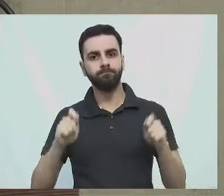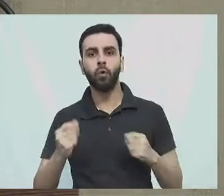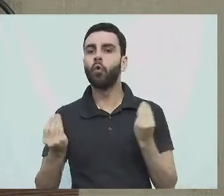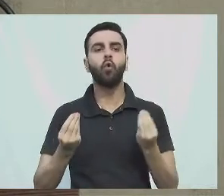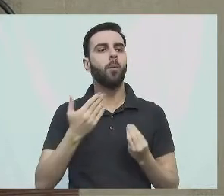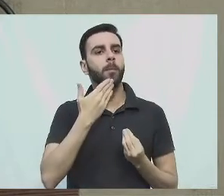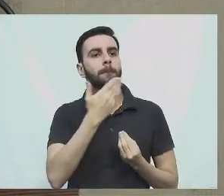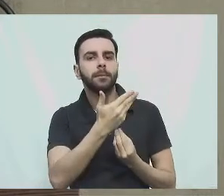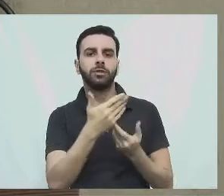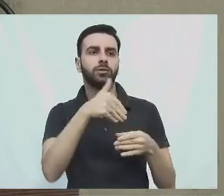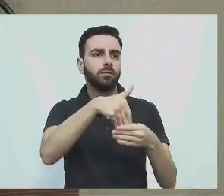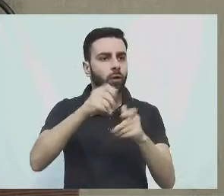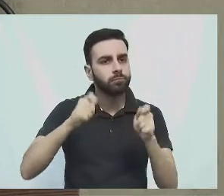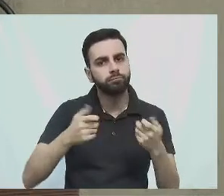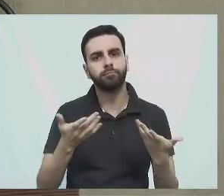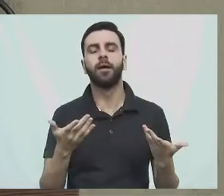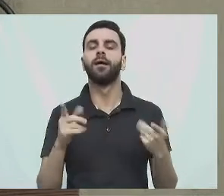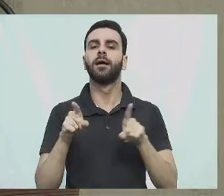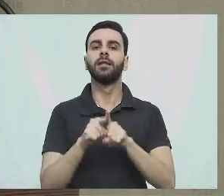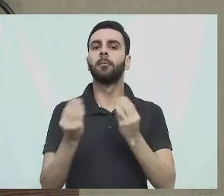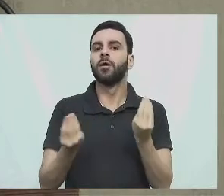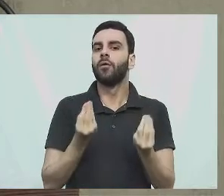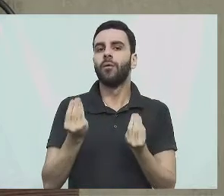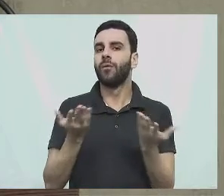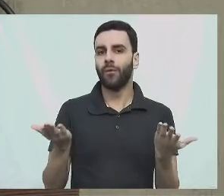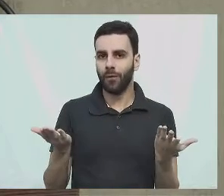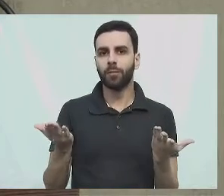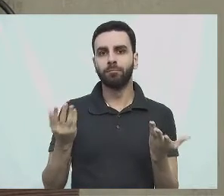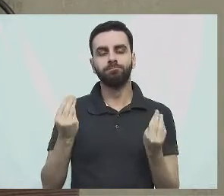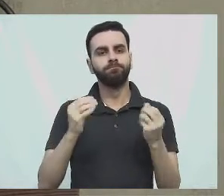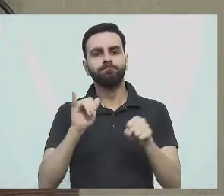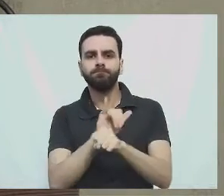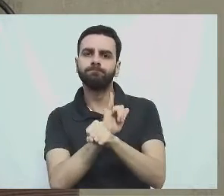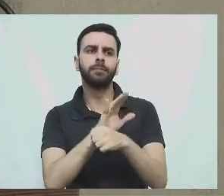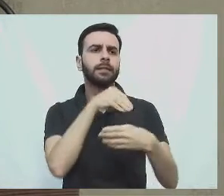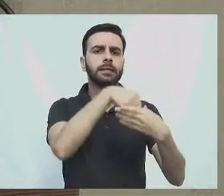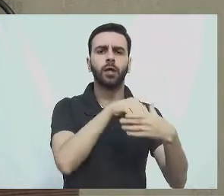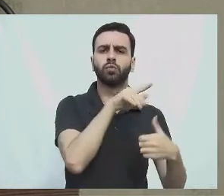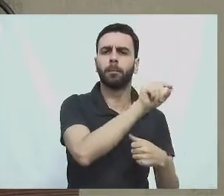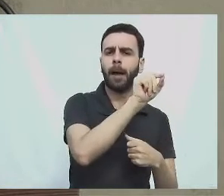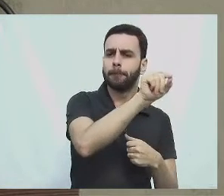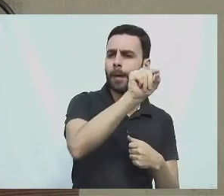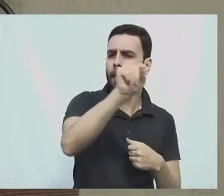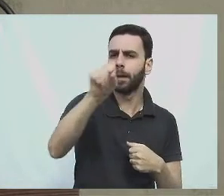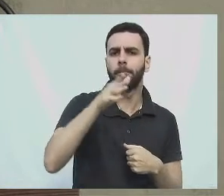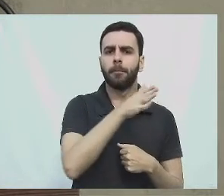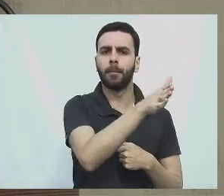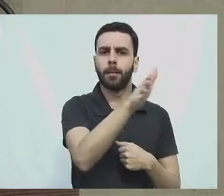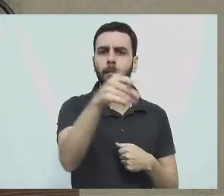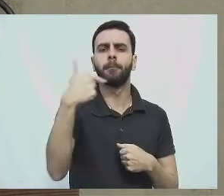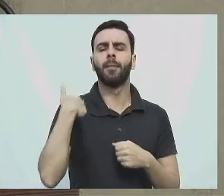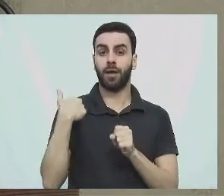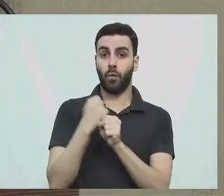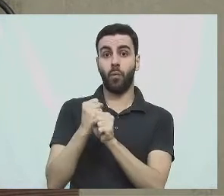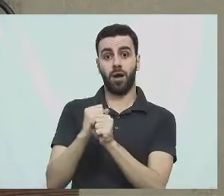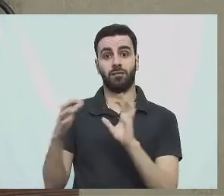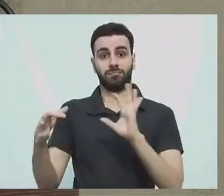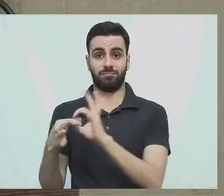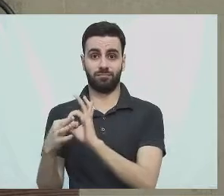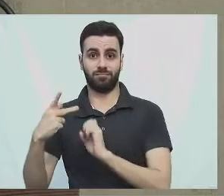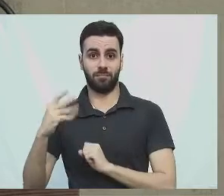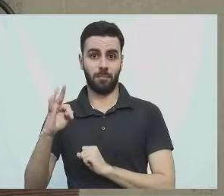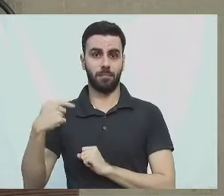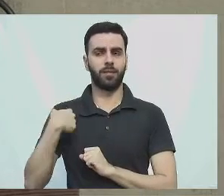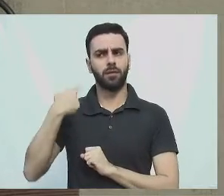como pedir voto, como faz aquela movimentação nos bairros. Eu que fiquei muitos anos no PT, eu